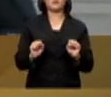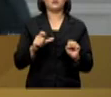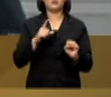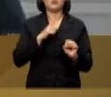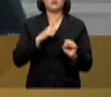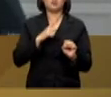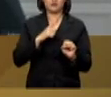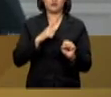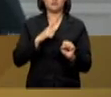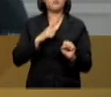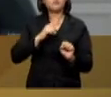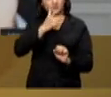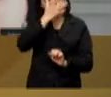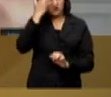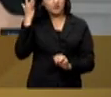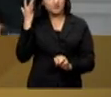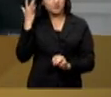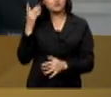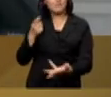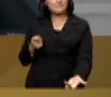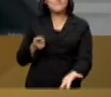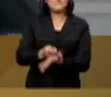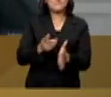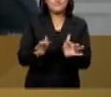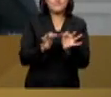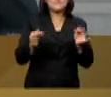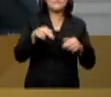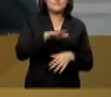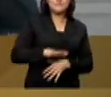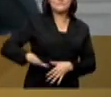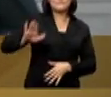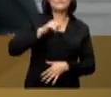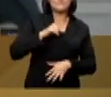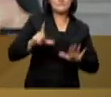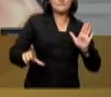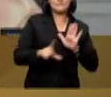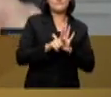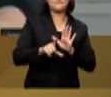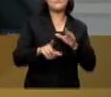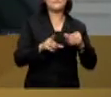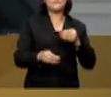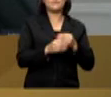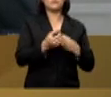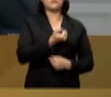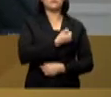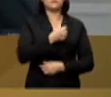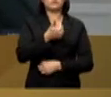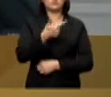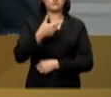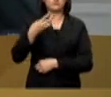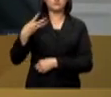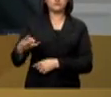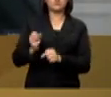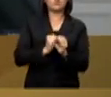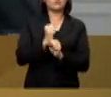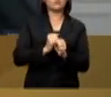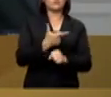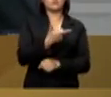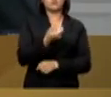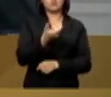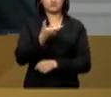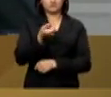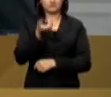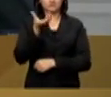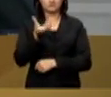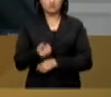pelo Simples Nacional, estipulada na Lei Complementar 123 de 2006. Assim